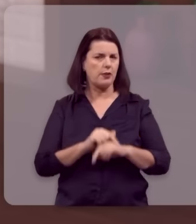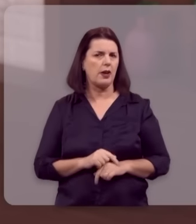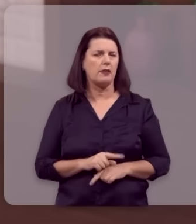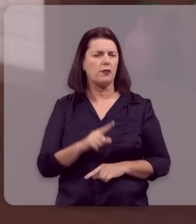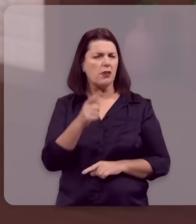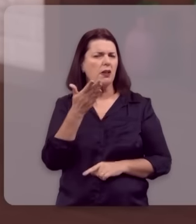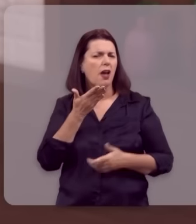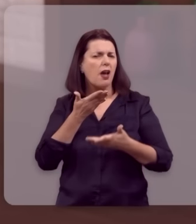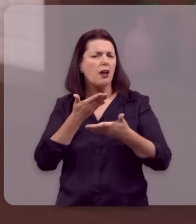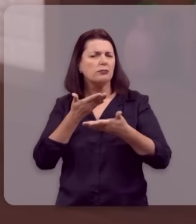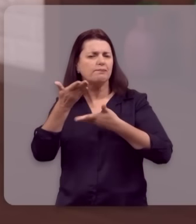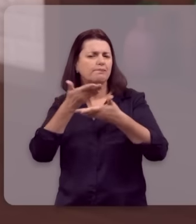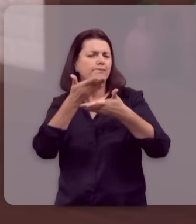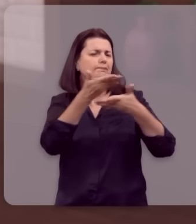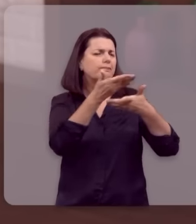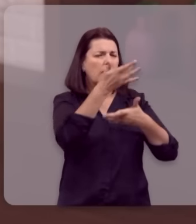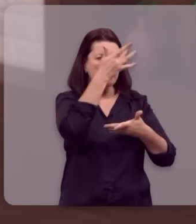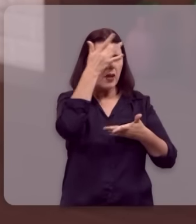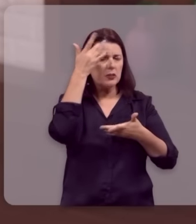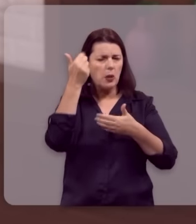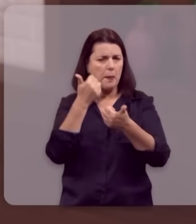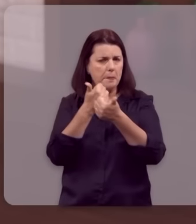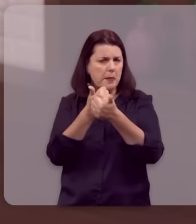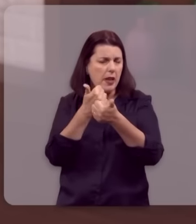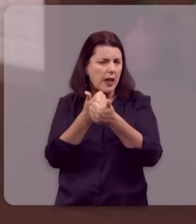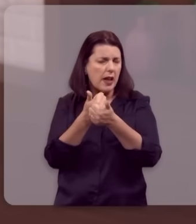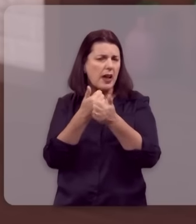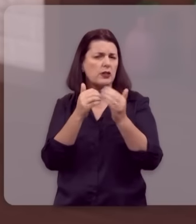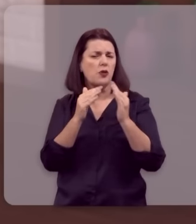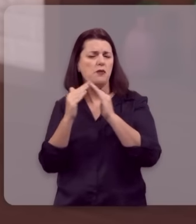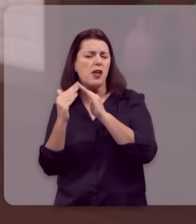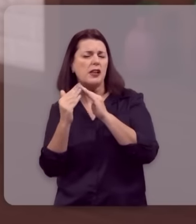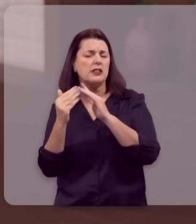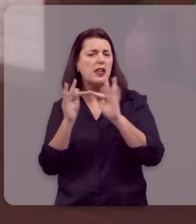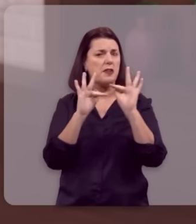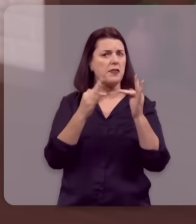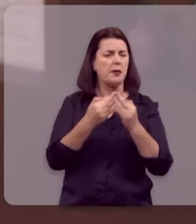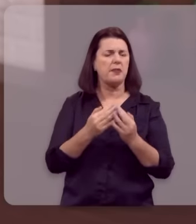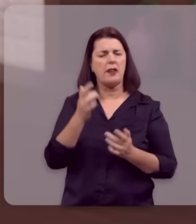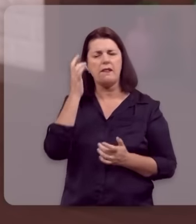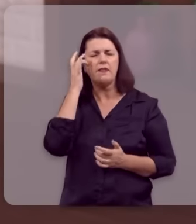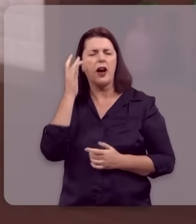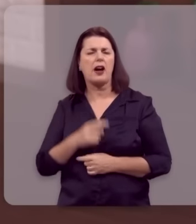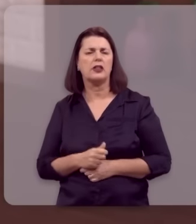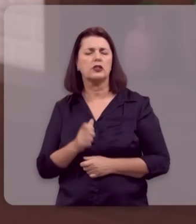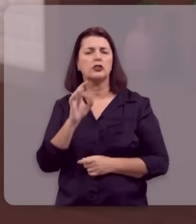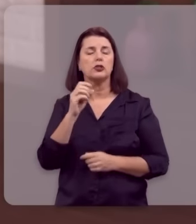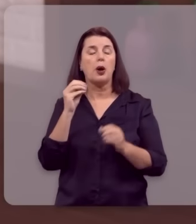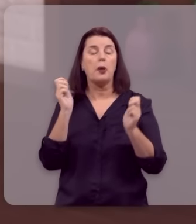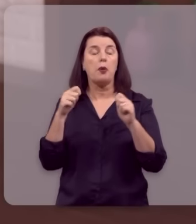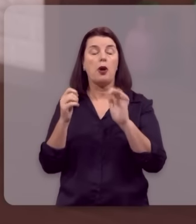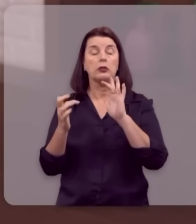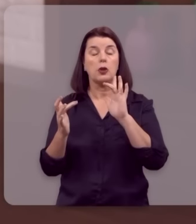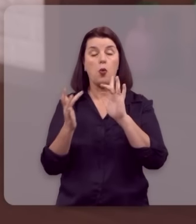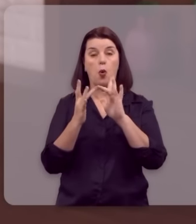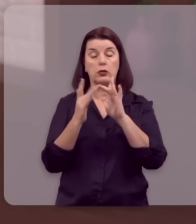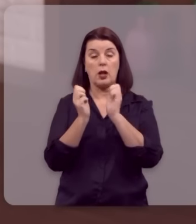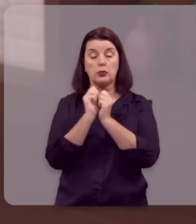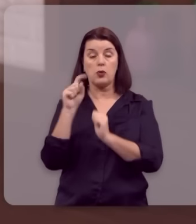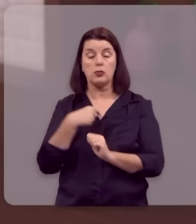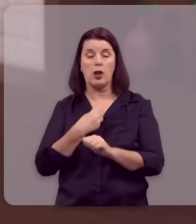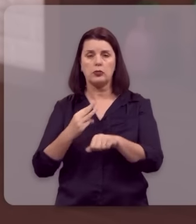quiser compartilhá-lo com alguém próximo a você, um vizinho, um parente, é muito fácil de fazê-lo. Basta você entrar em contato